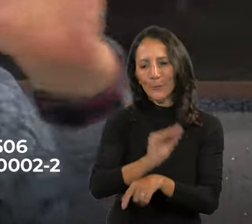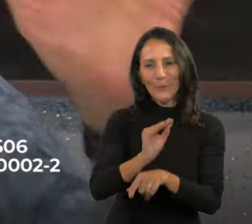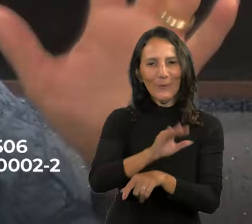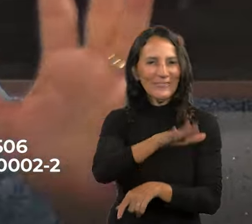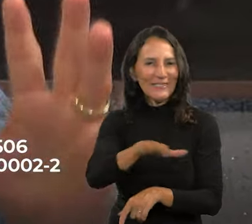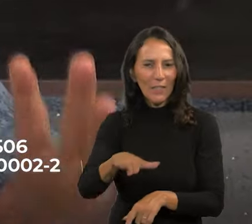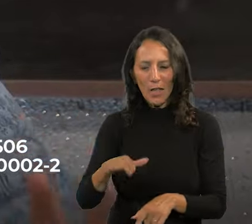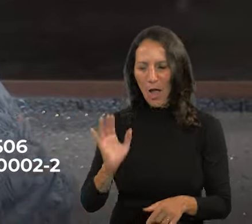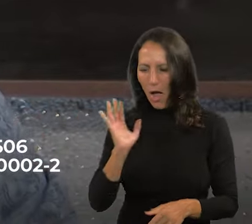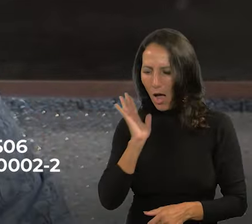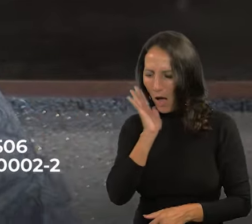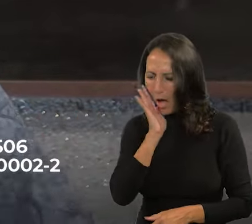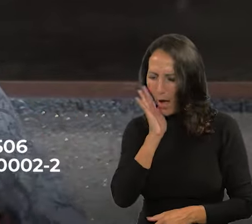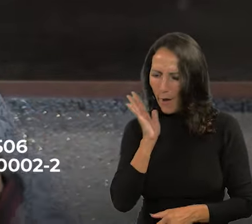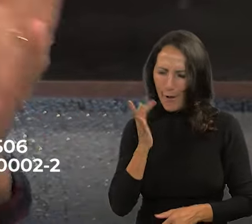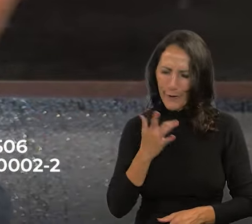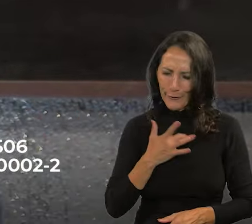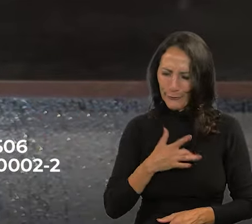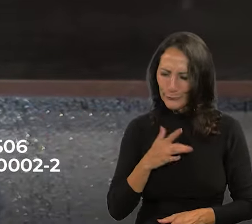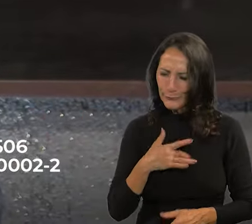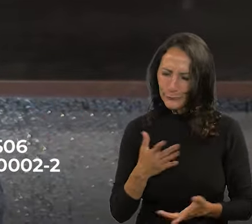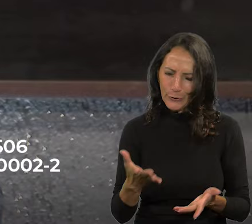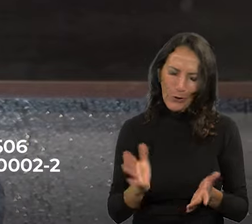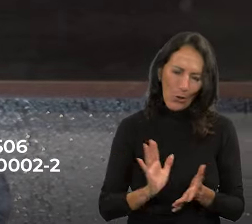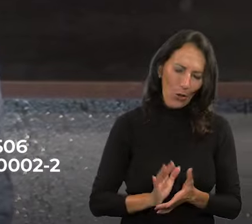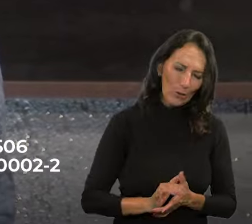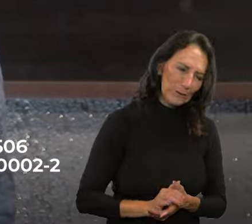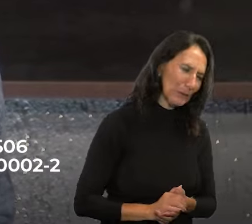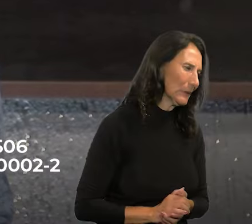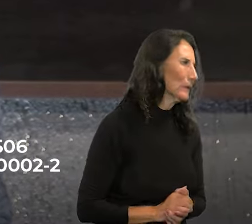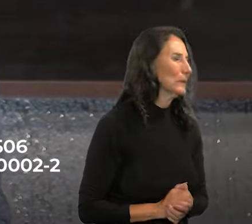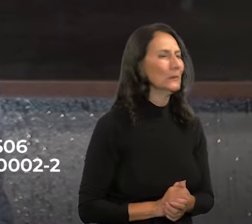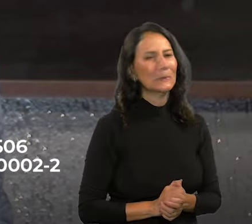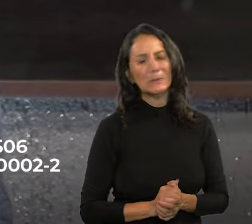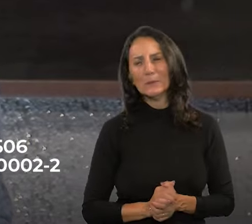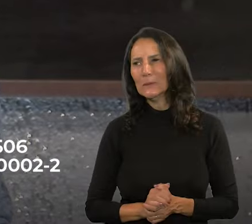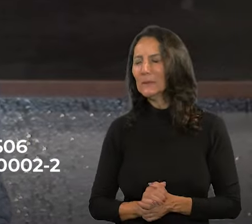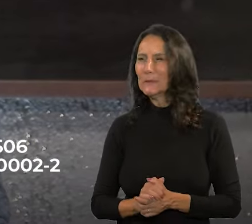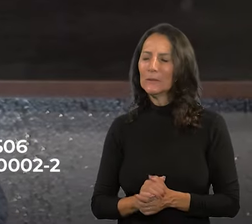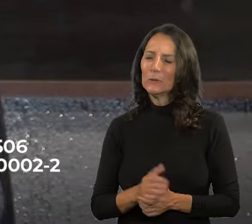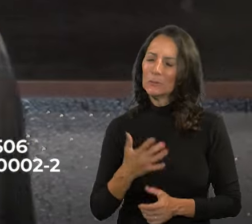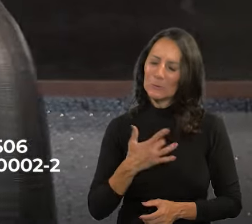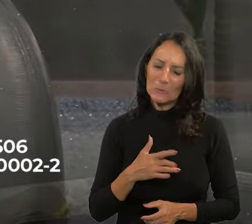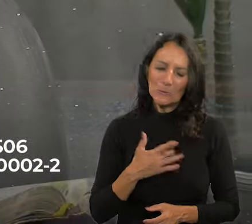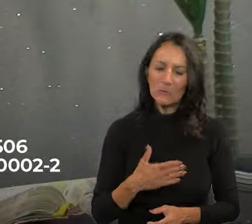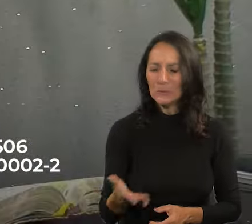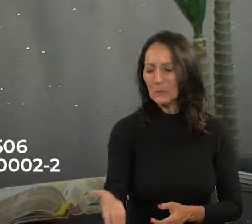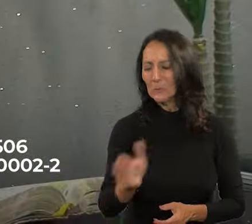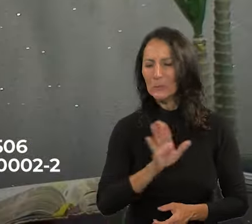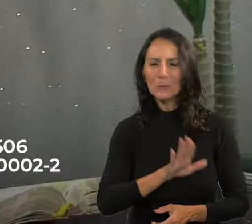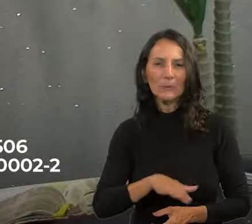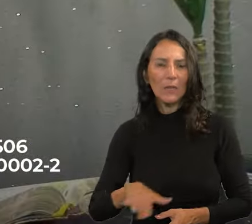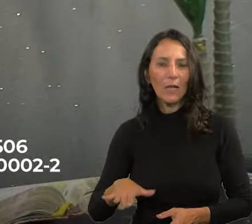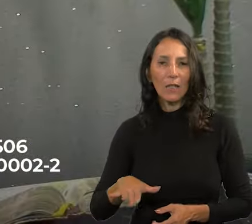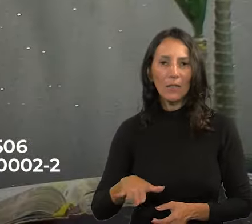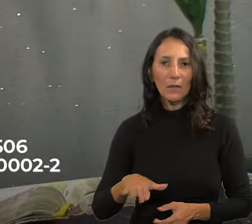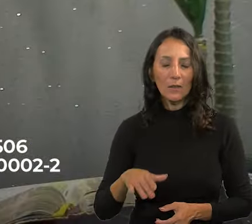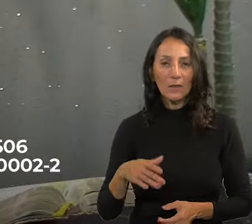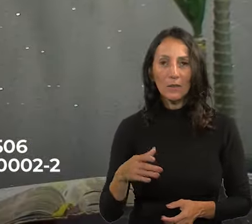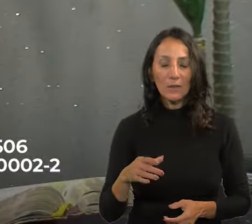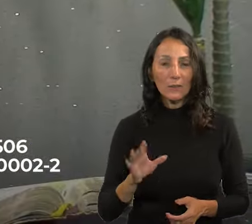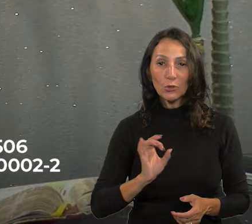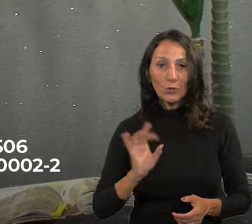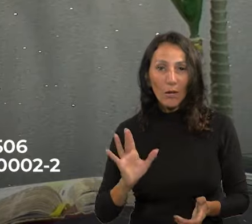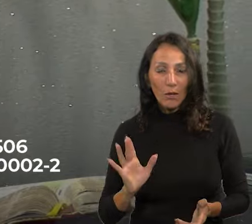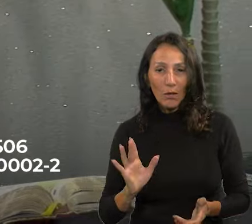aquelas crianças, e aí eu saio de lá, mudou alguma coisa na vida daquelas crianças? Eu vou num asilo, como eu